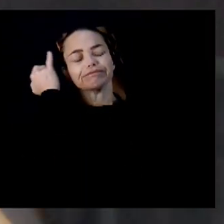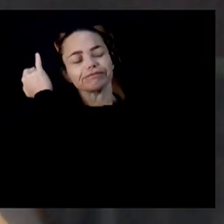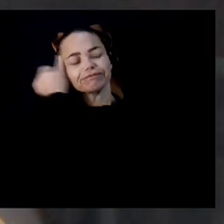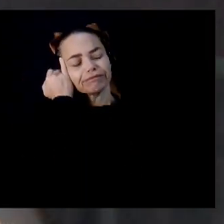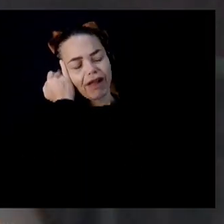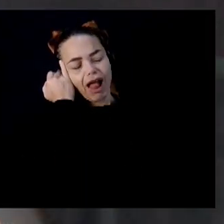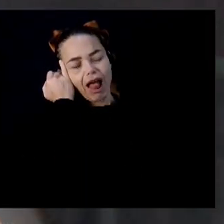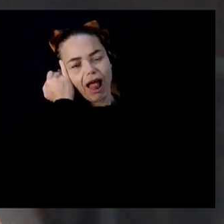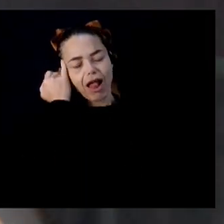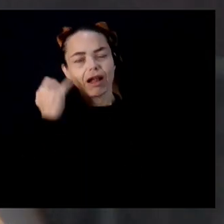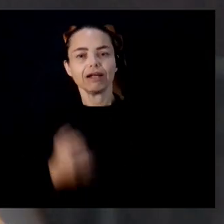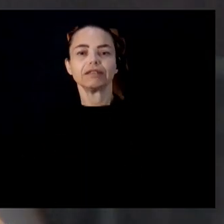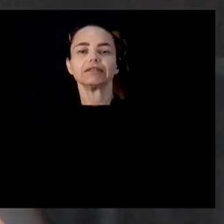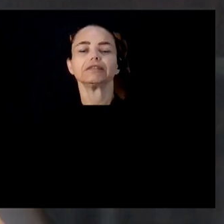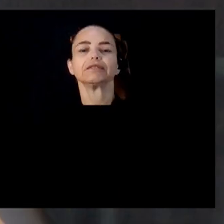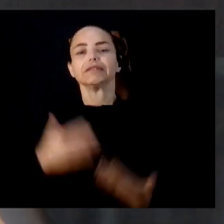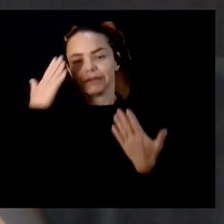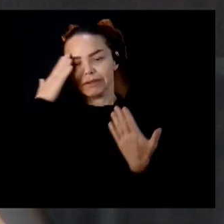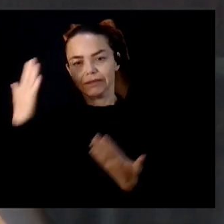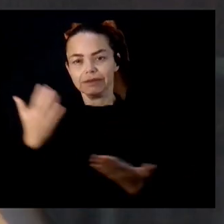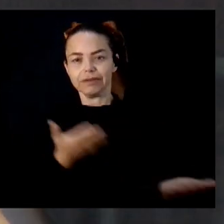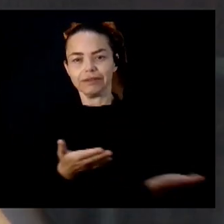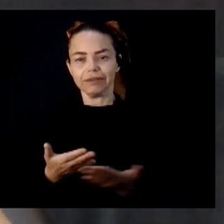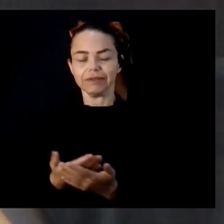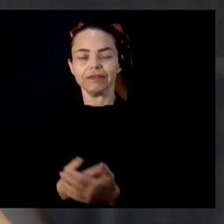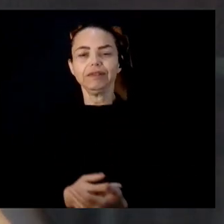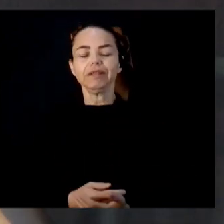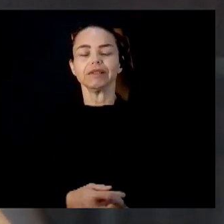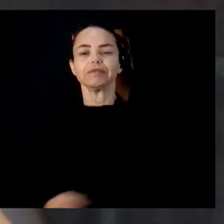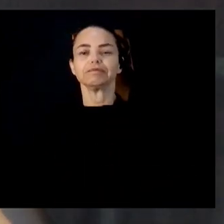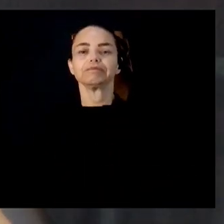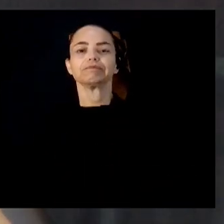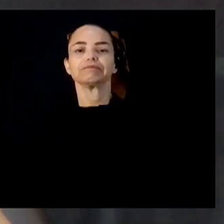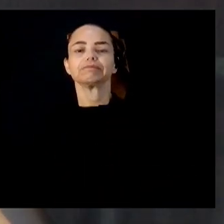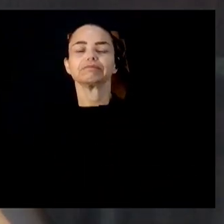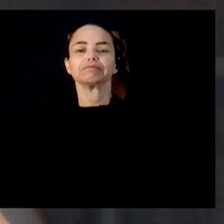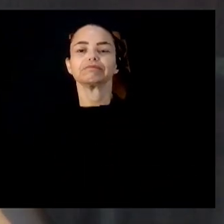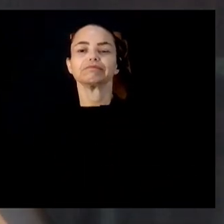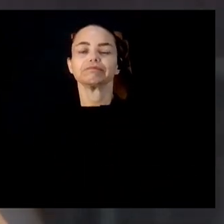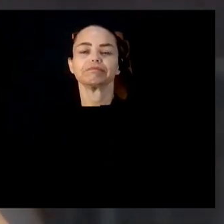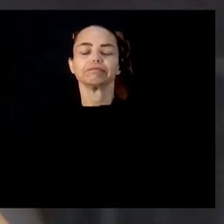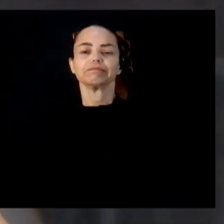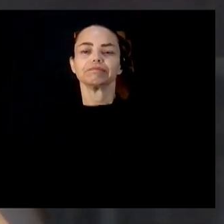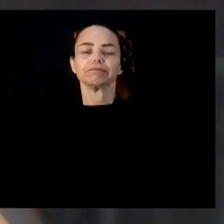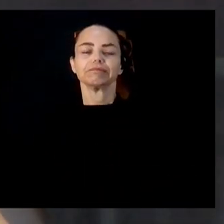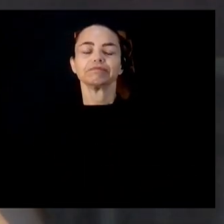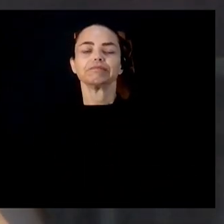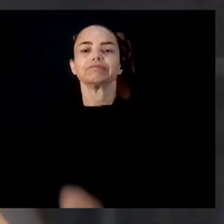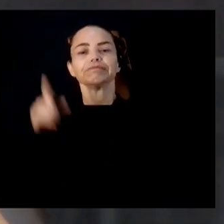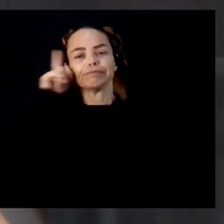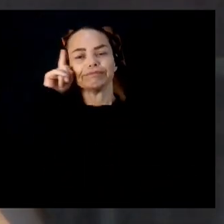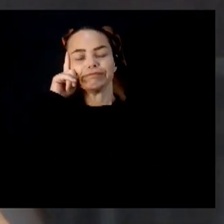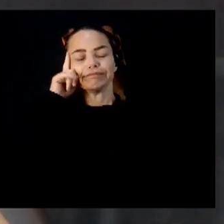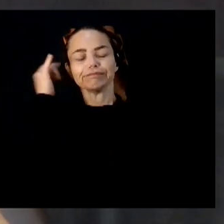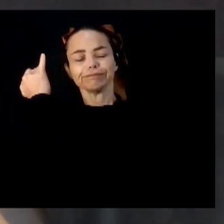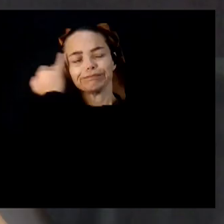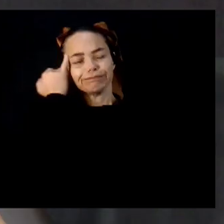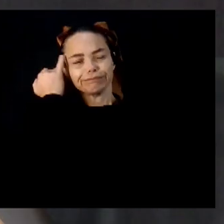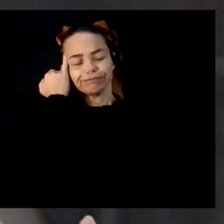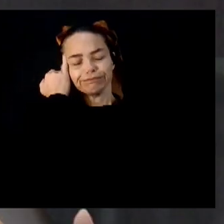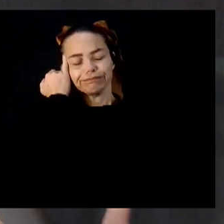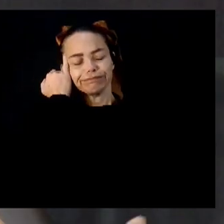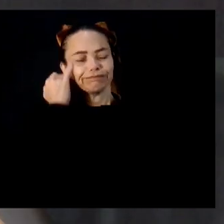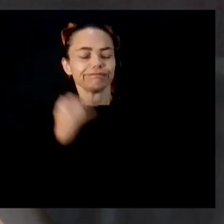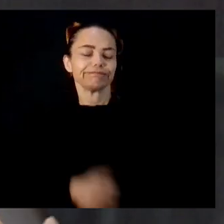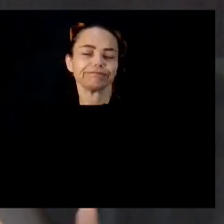convite. Primeiramente, bom dia a todas as pessoas aqui presentes. A rotina, se a gente for pensar,